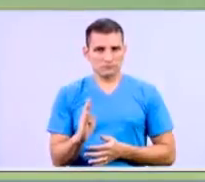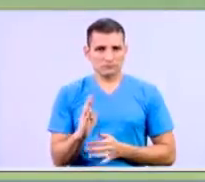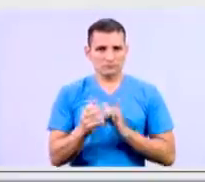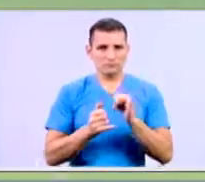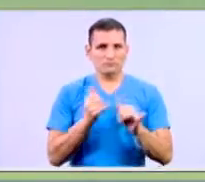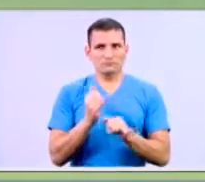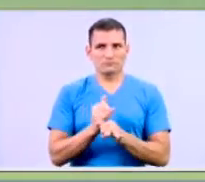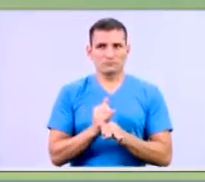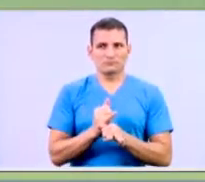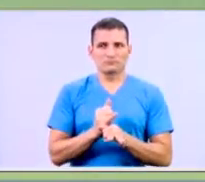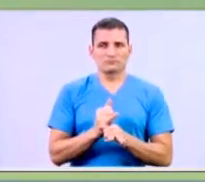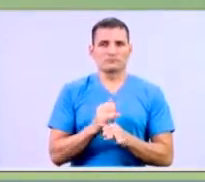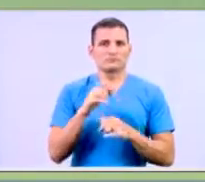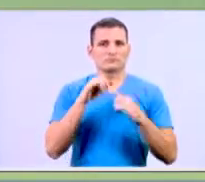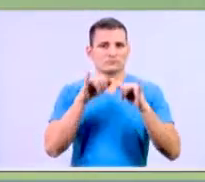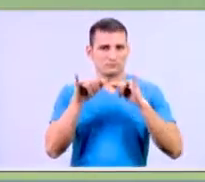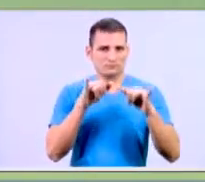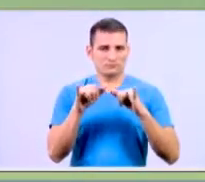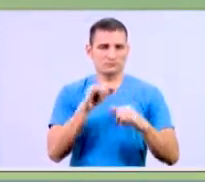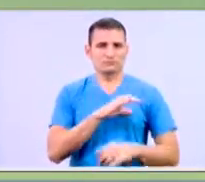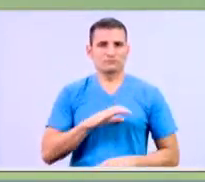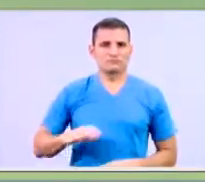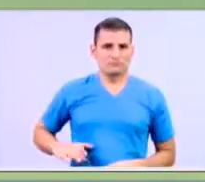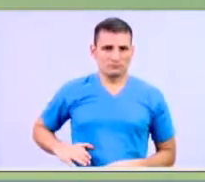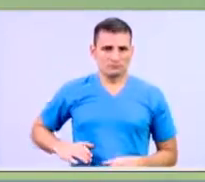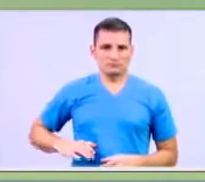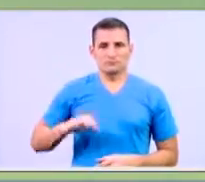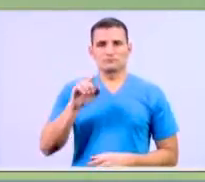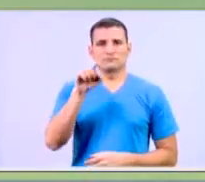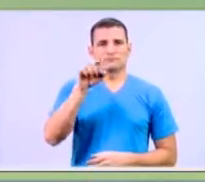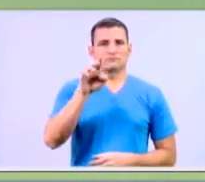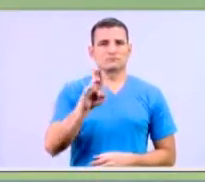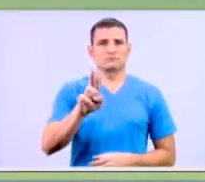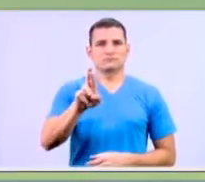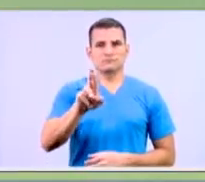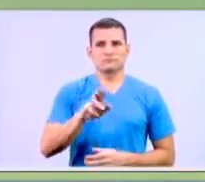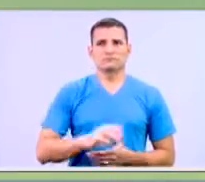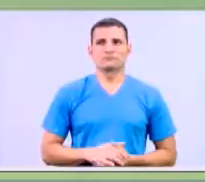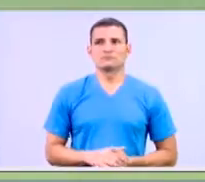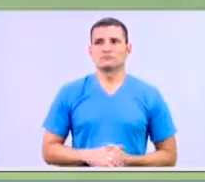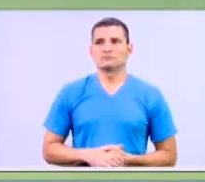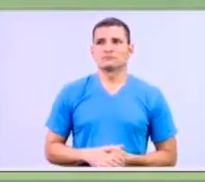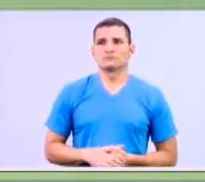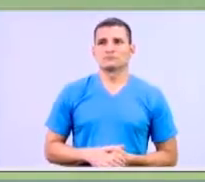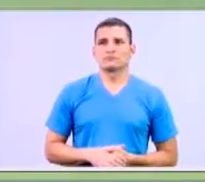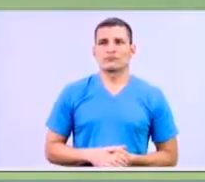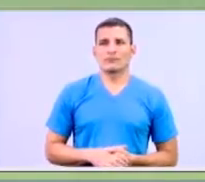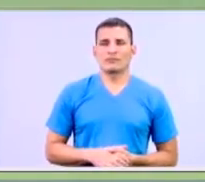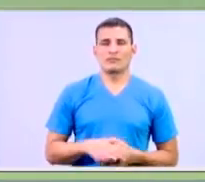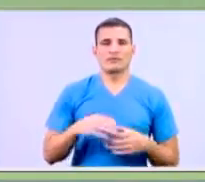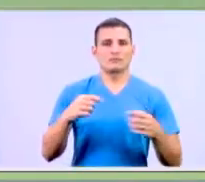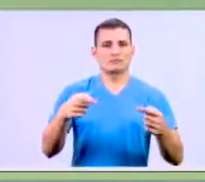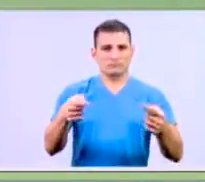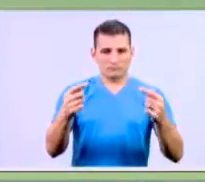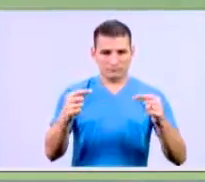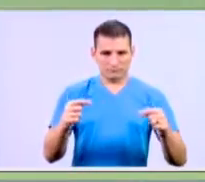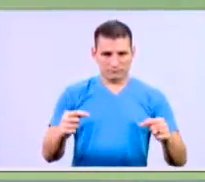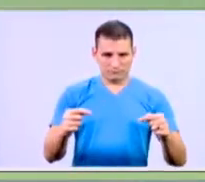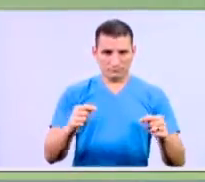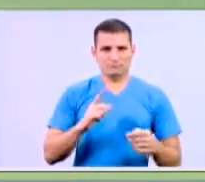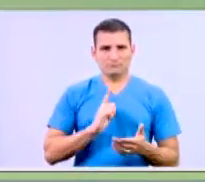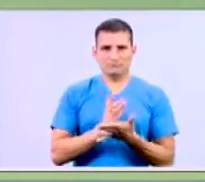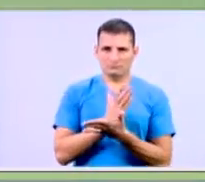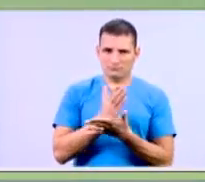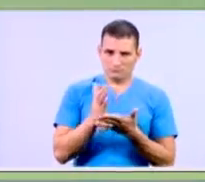Núcleo de Informação e Coordenação do .br. Ok? E aí embaixo dele nós temos mais